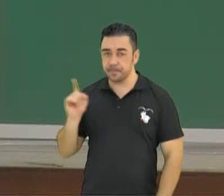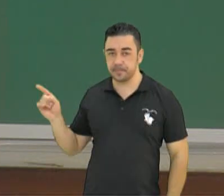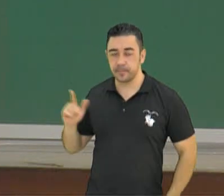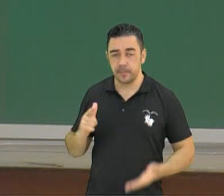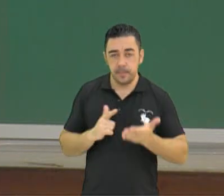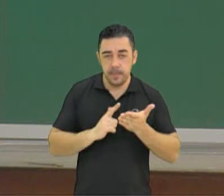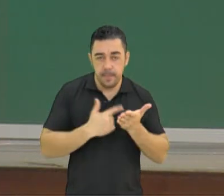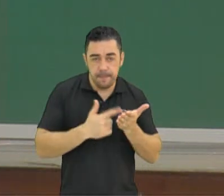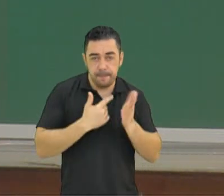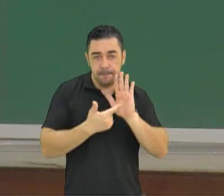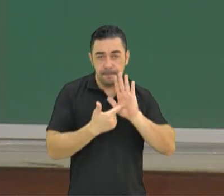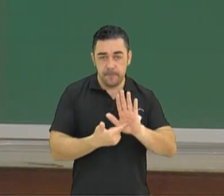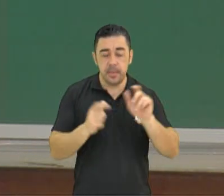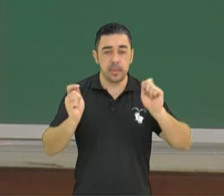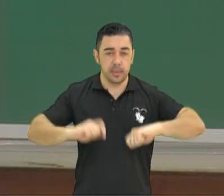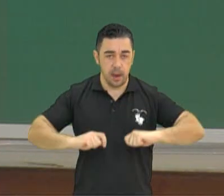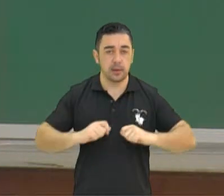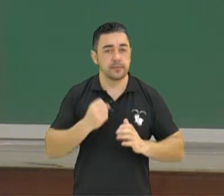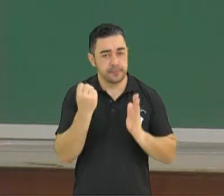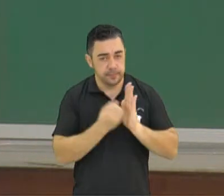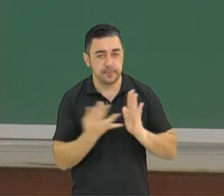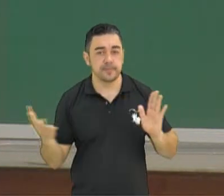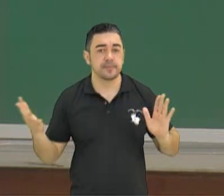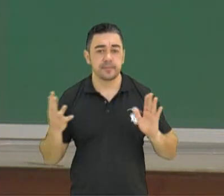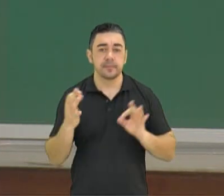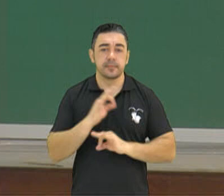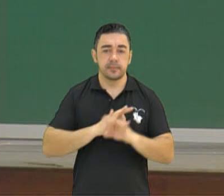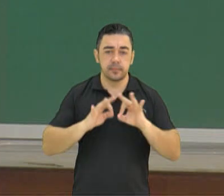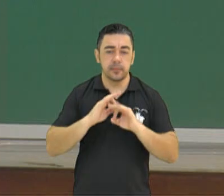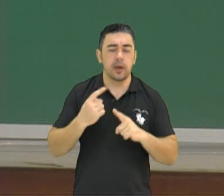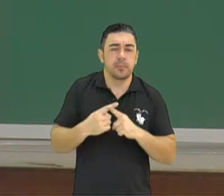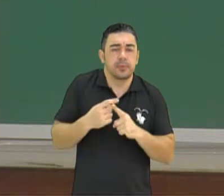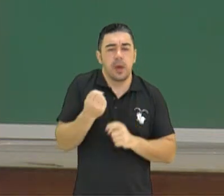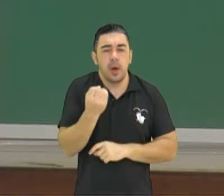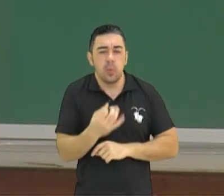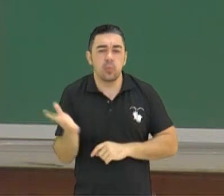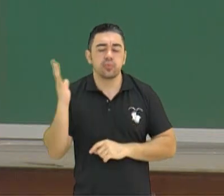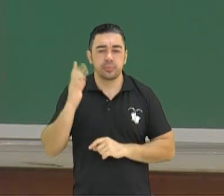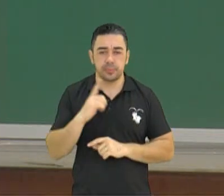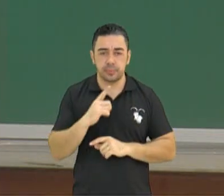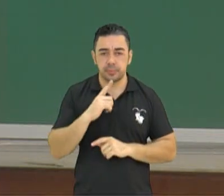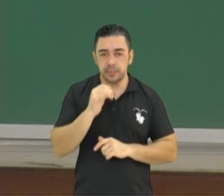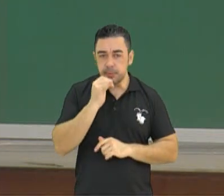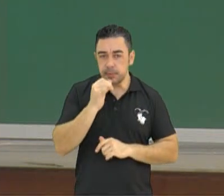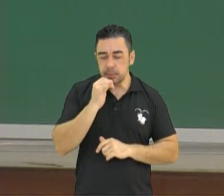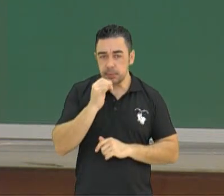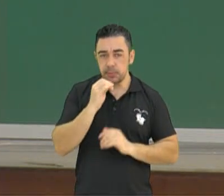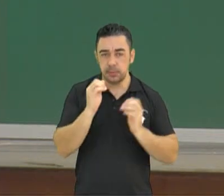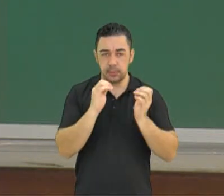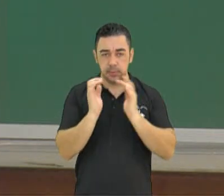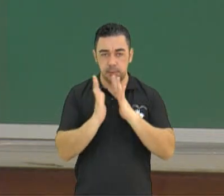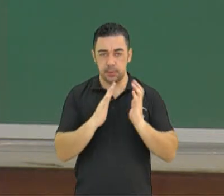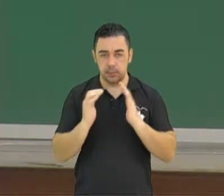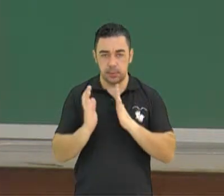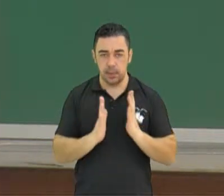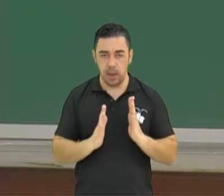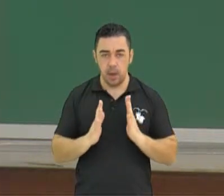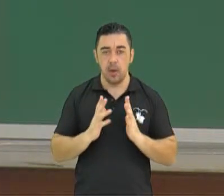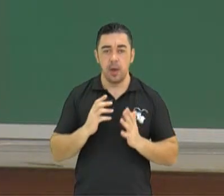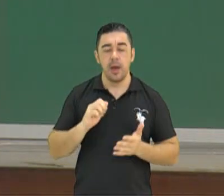vocês, aparece também que eles podem ser pluricelulares, porque algumas classificações, eles colocam as algas pluricelulares aqui